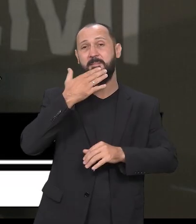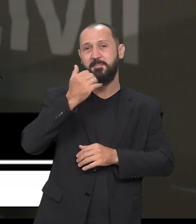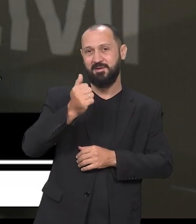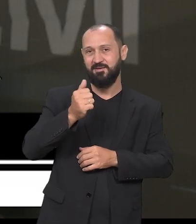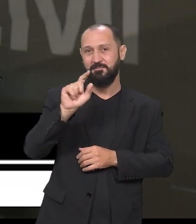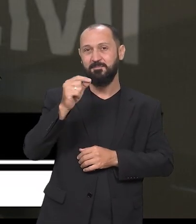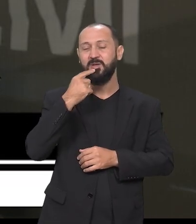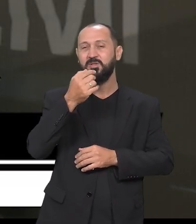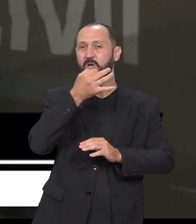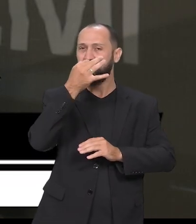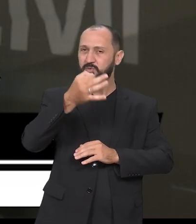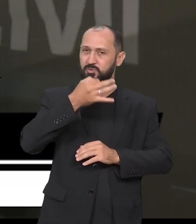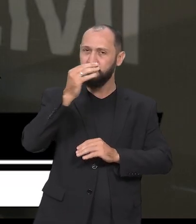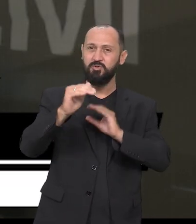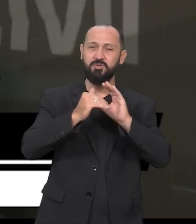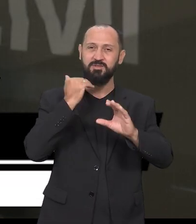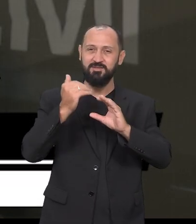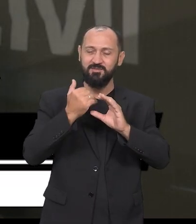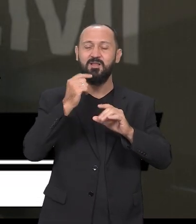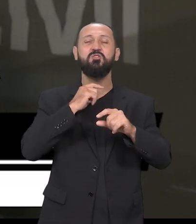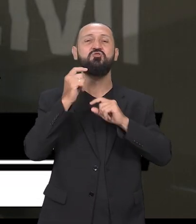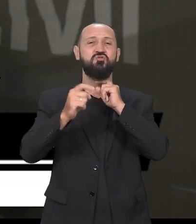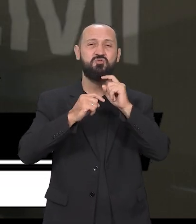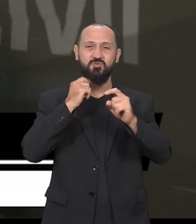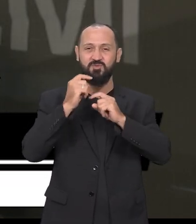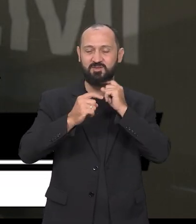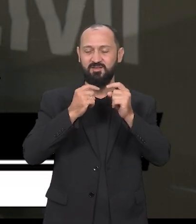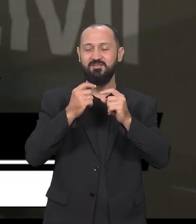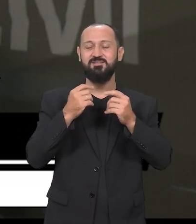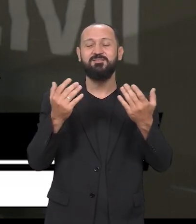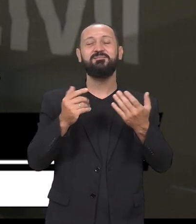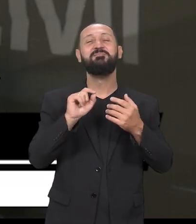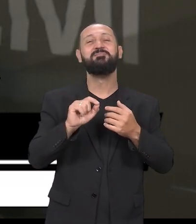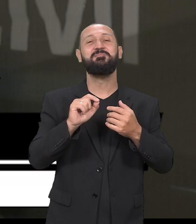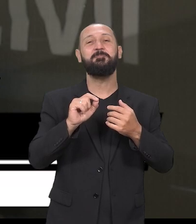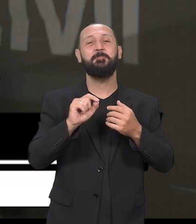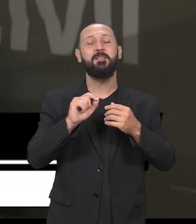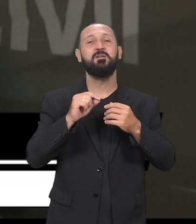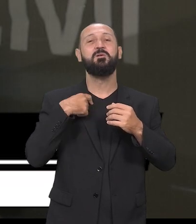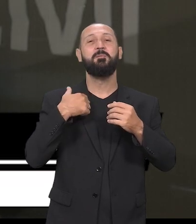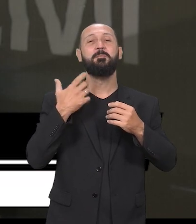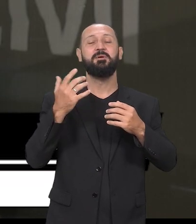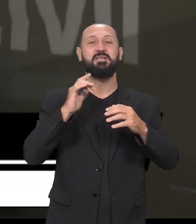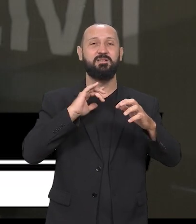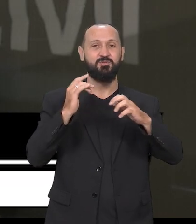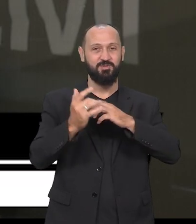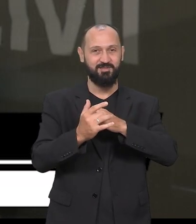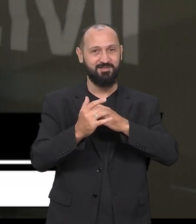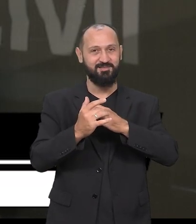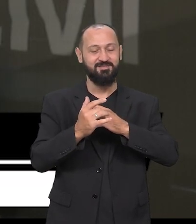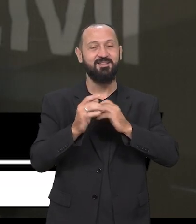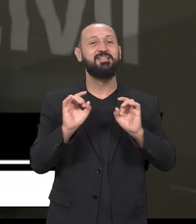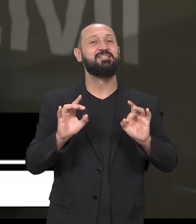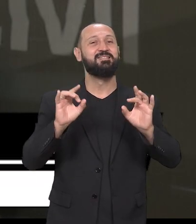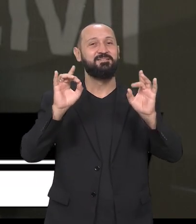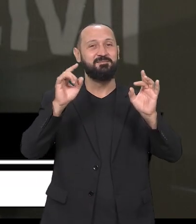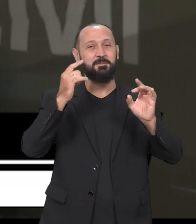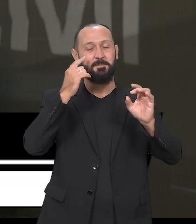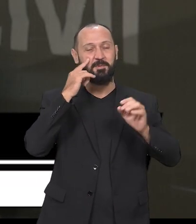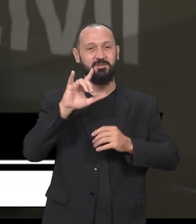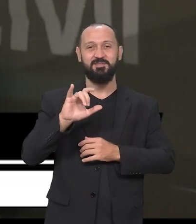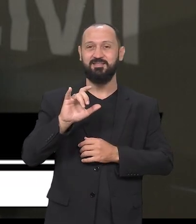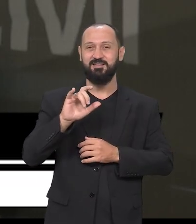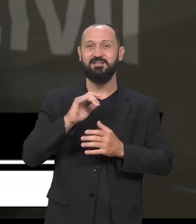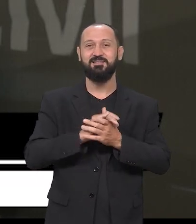ainda melhor. Mande seus comentários, suas dúvidas e sugestões por meio de nossas redes sociais, em especial